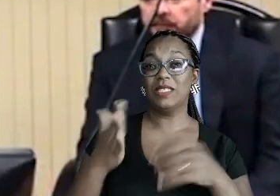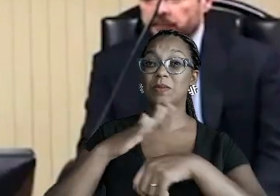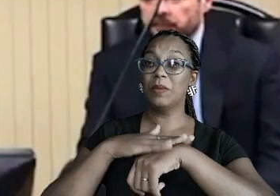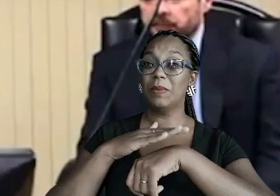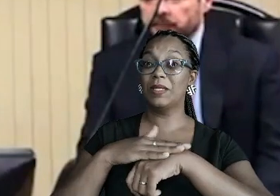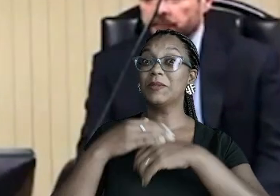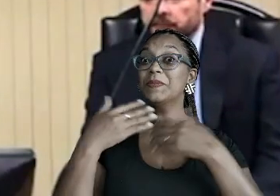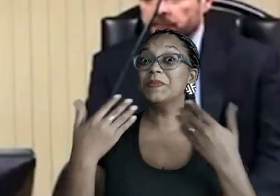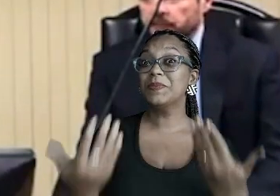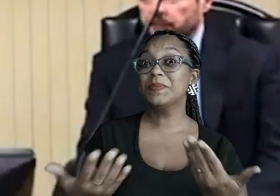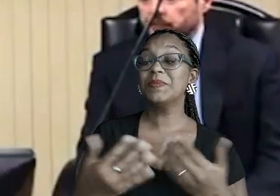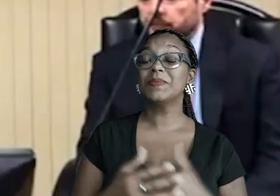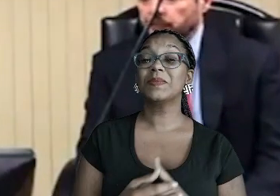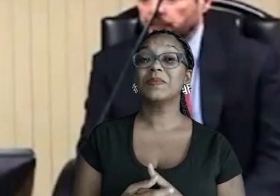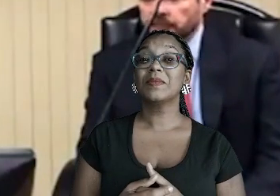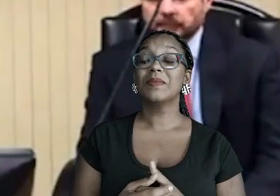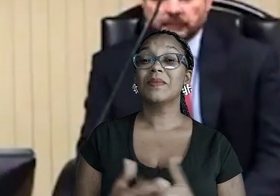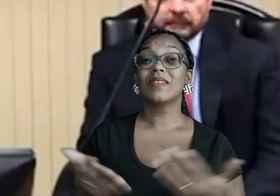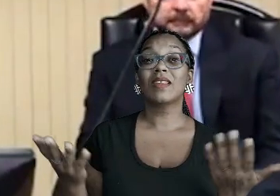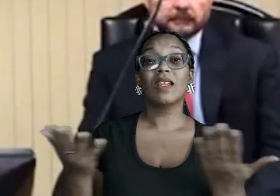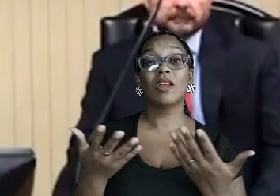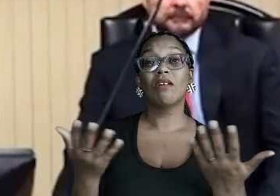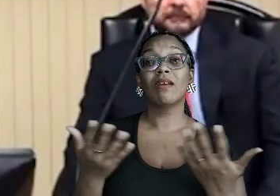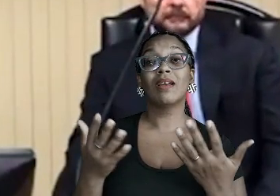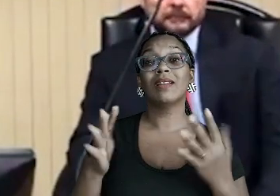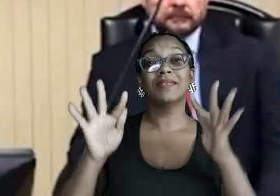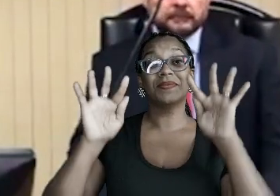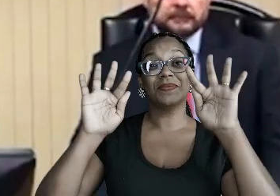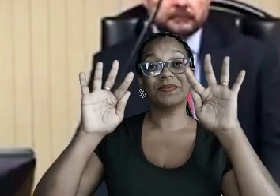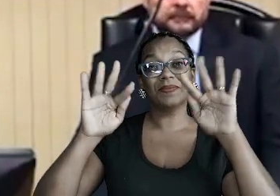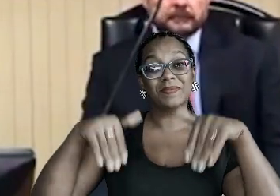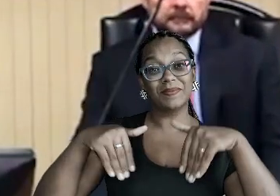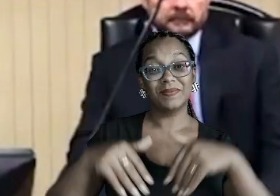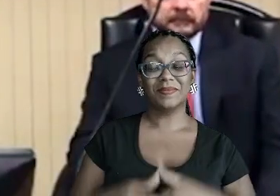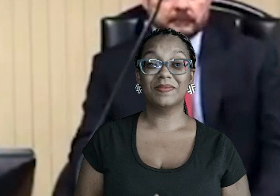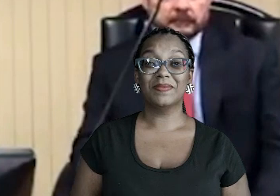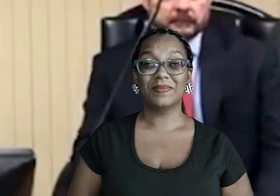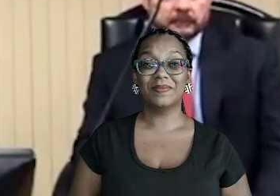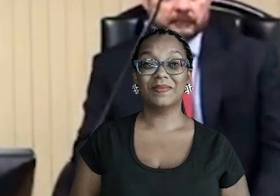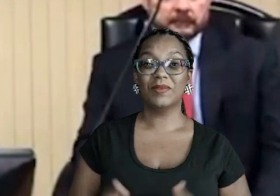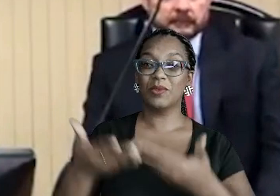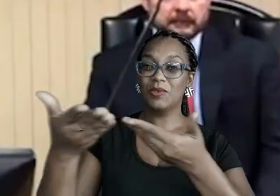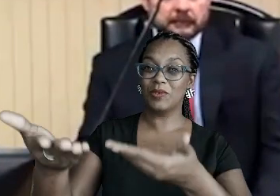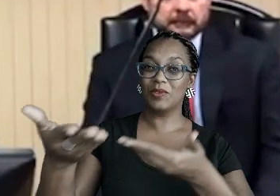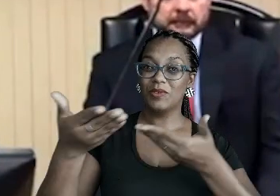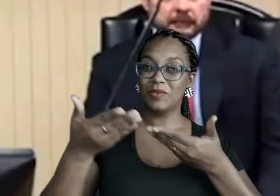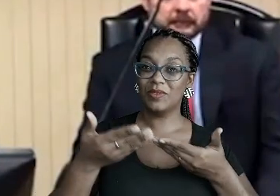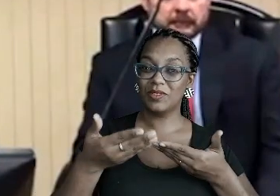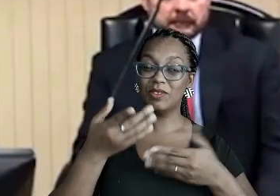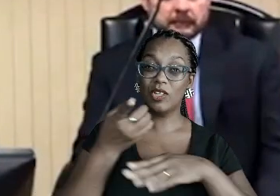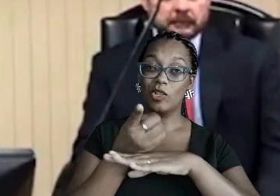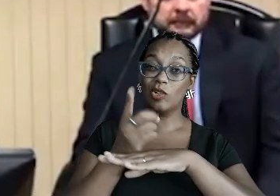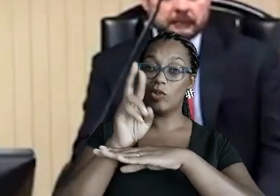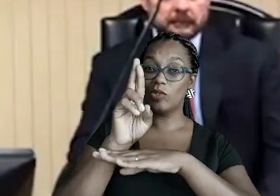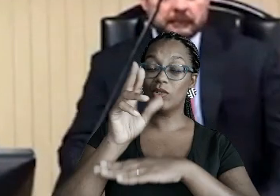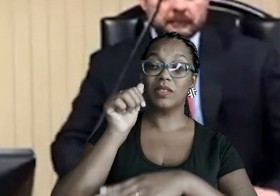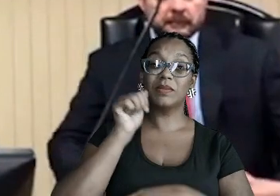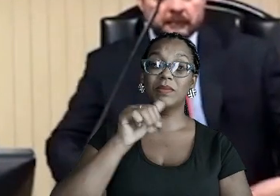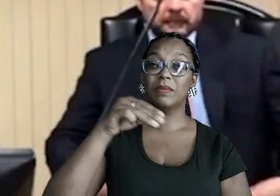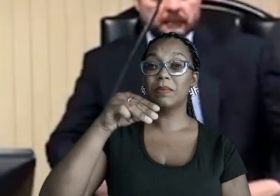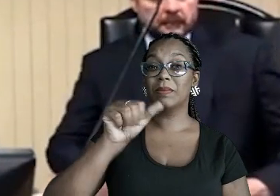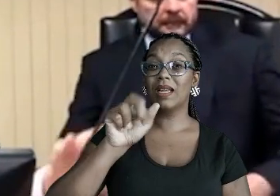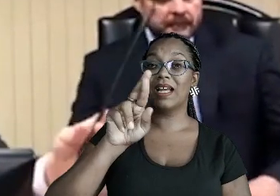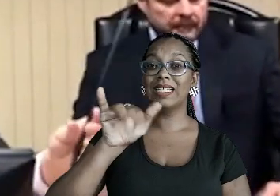momento bem aqui para as suas considerações finais eu convido a doutora Marina